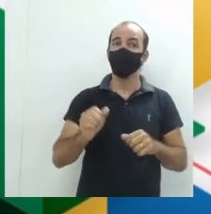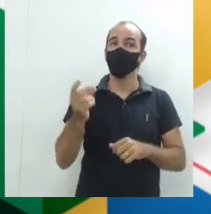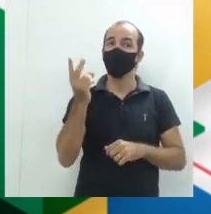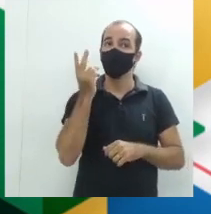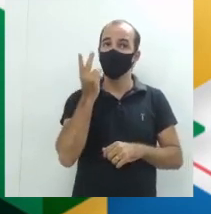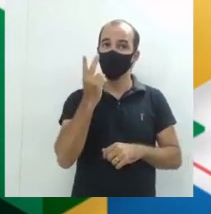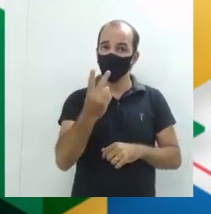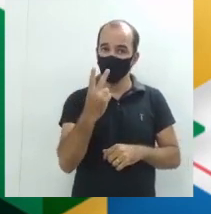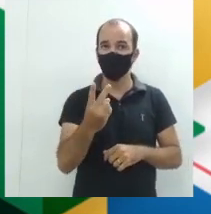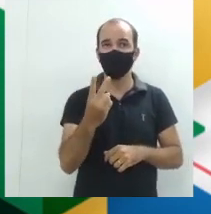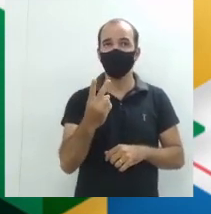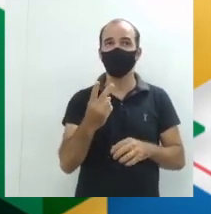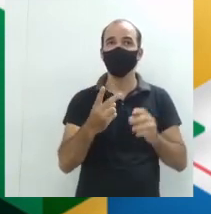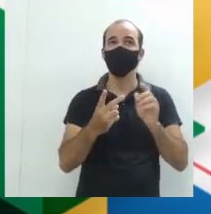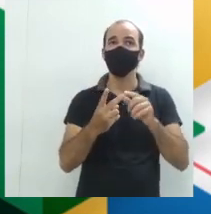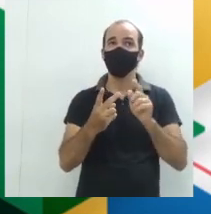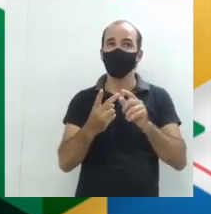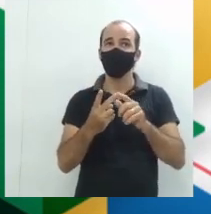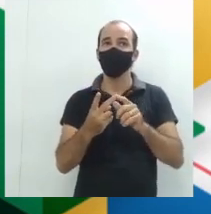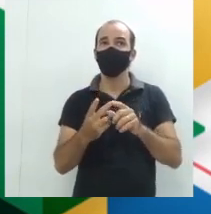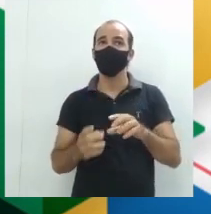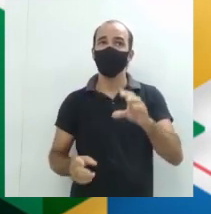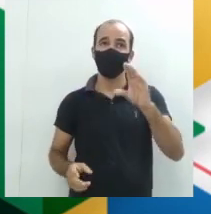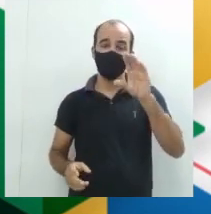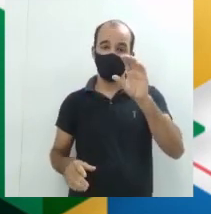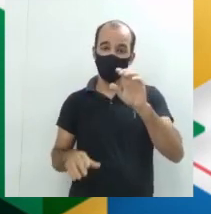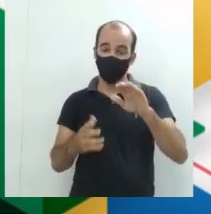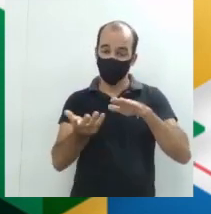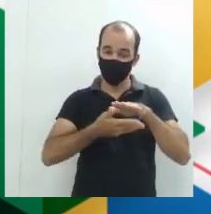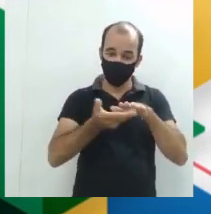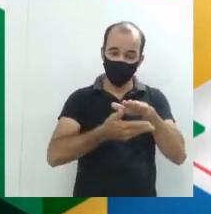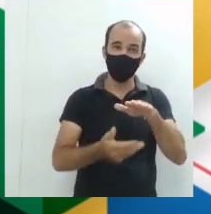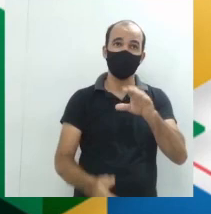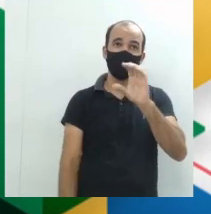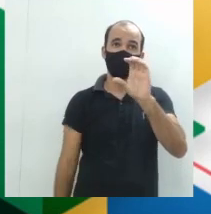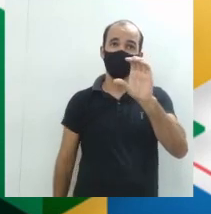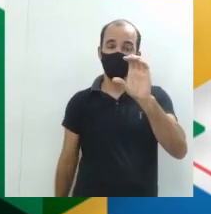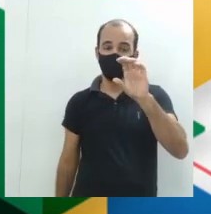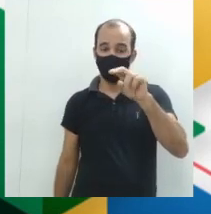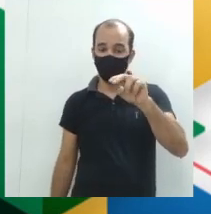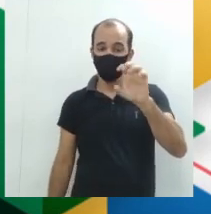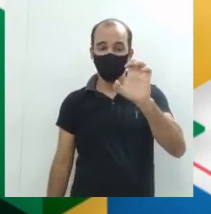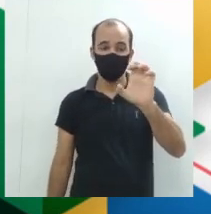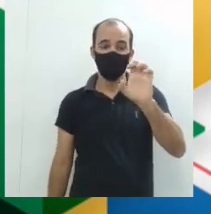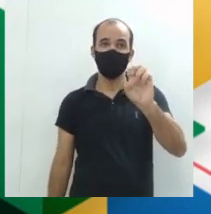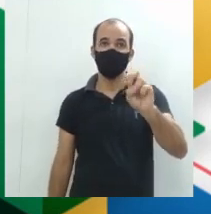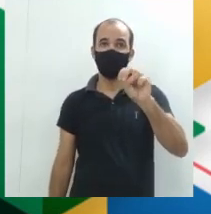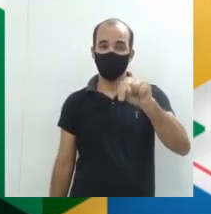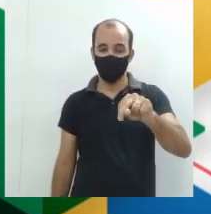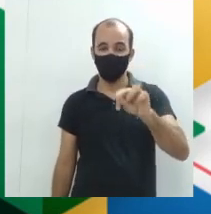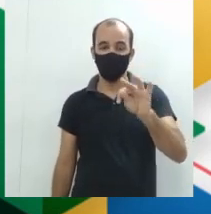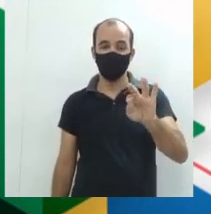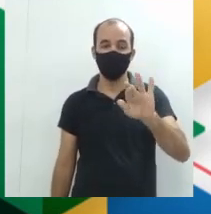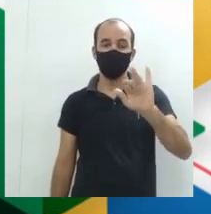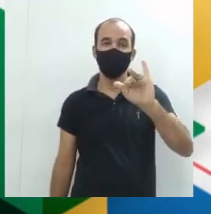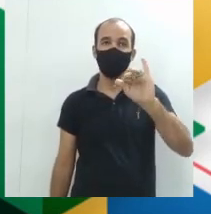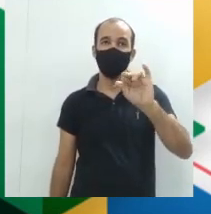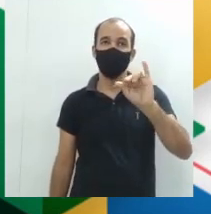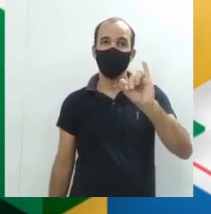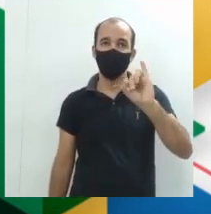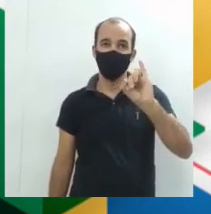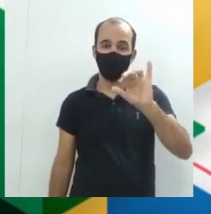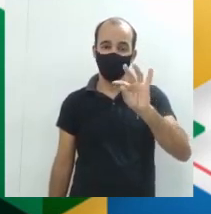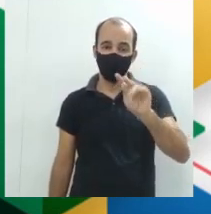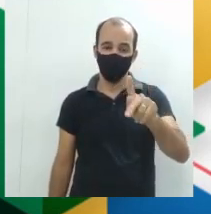A aceleração centrípeta, gente, é aquela que indica a variação na direção do